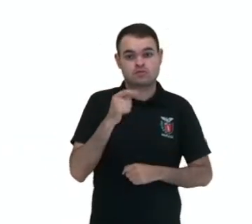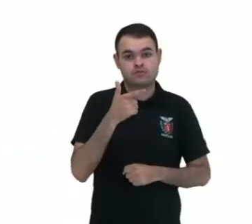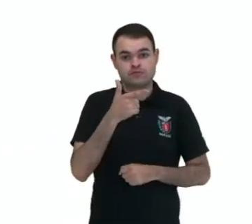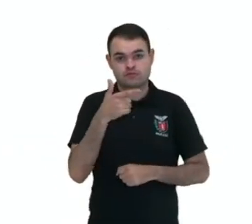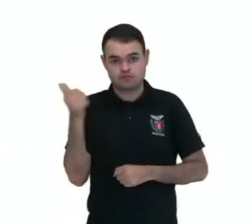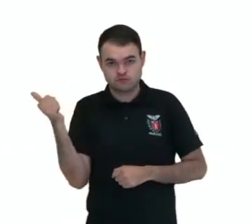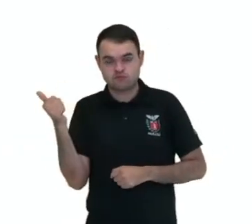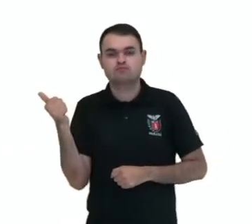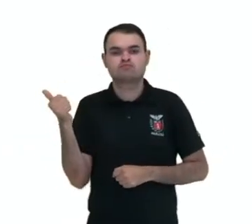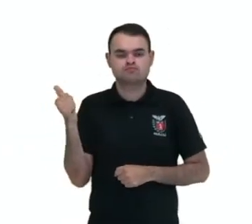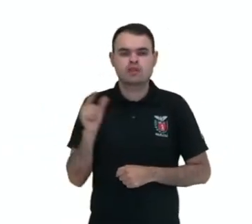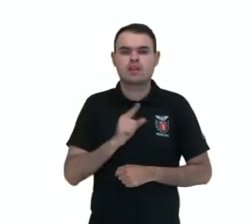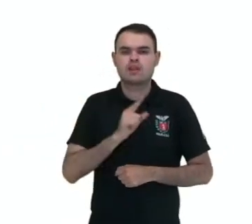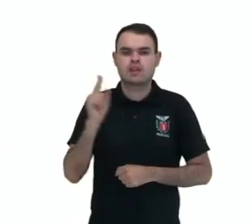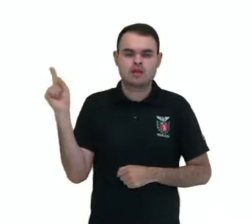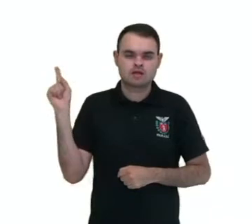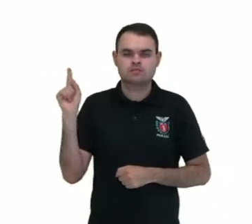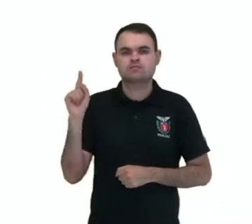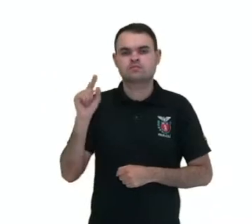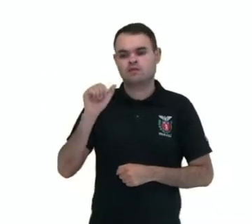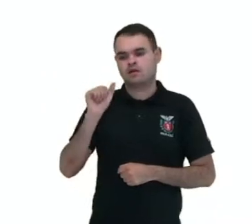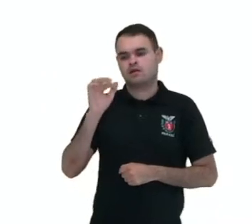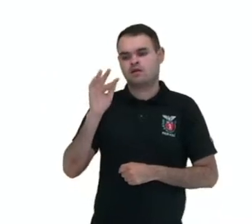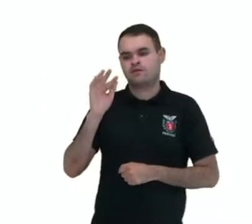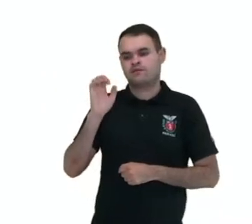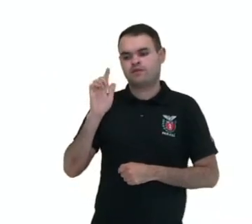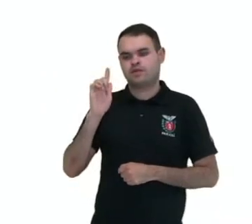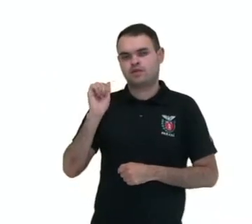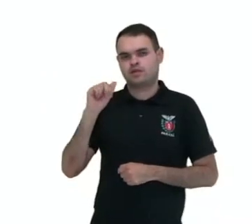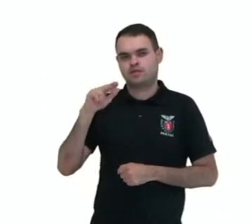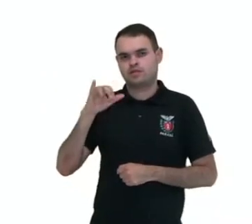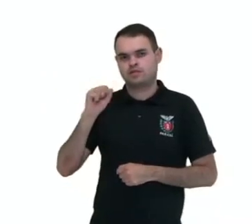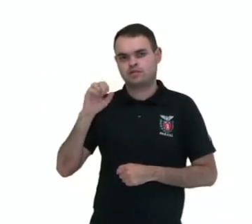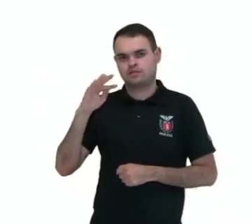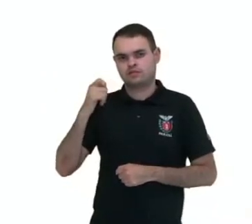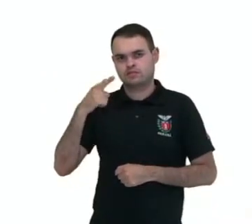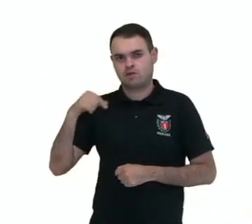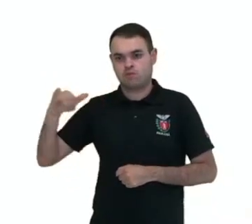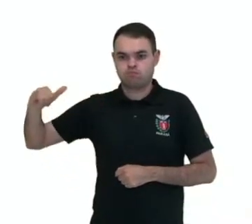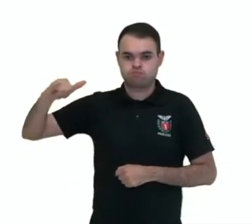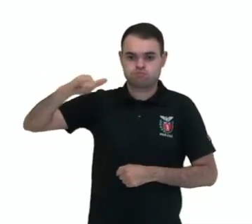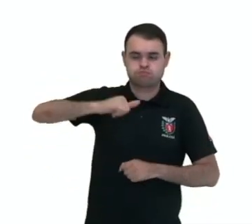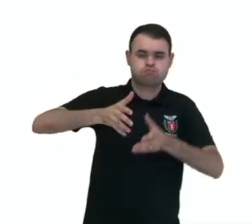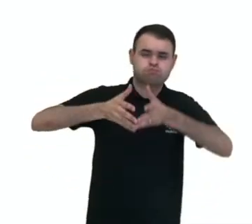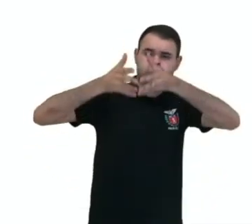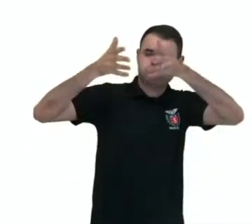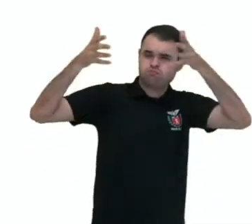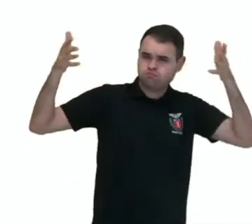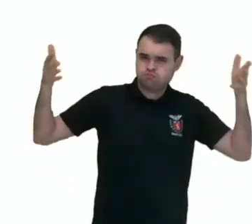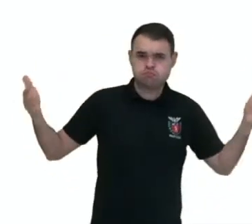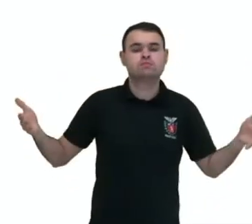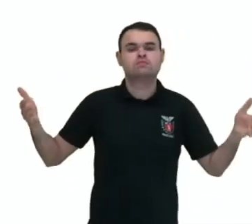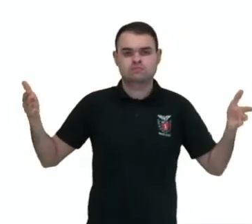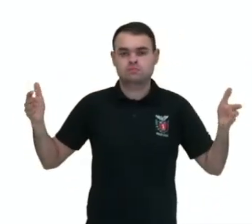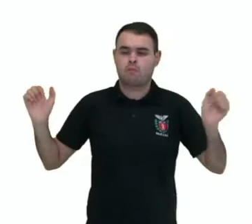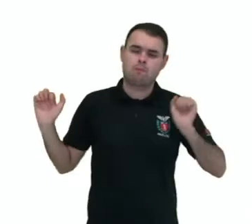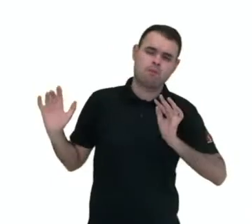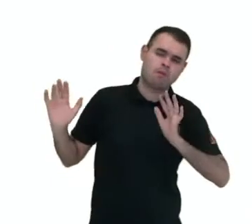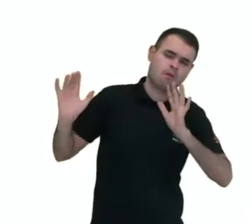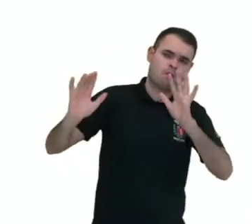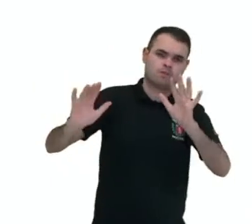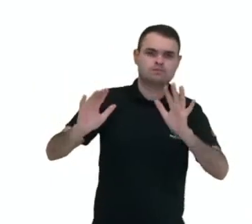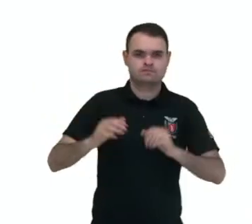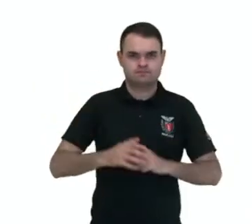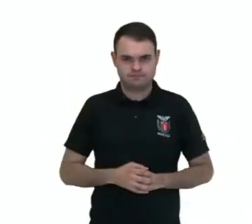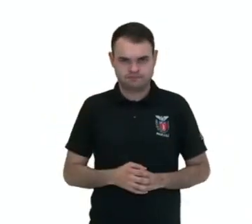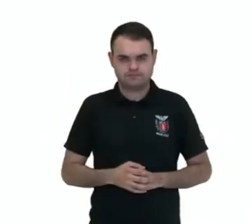Cabul, no Afeganistão, em um avião militar de carga norte-americano. Então, nesta aula, vamos